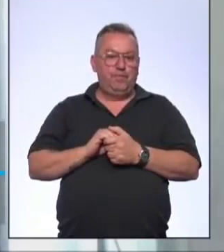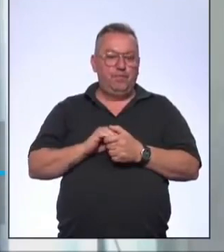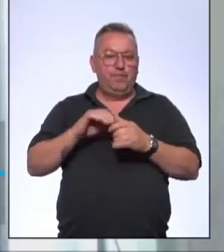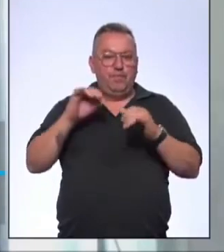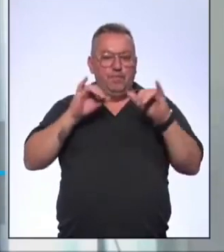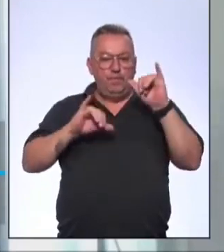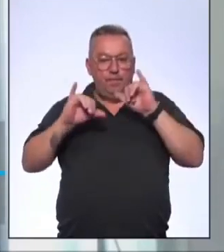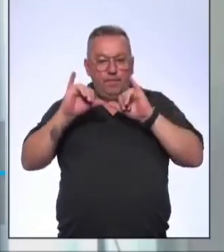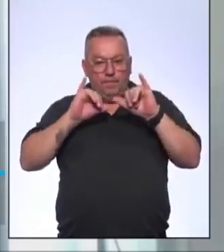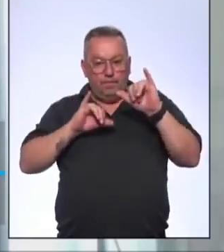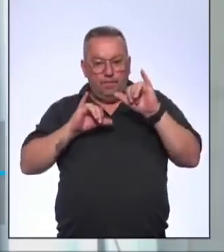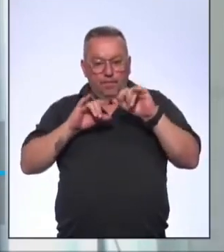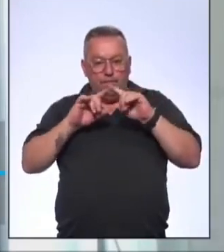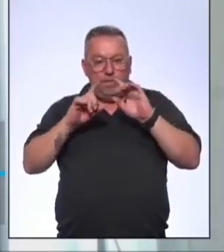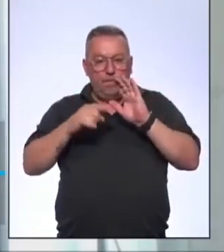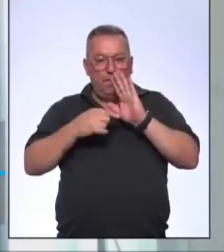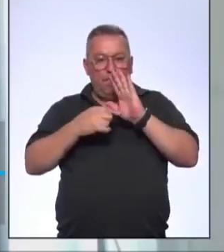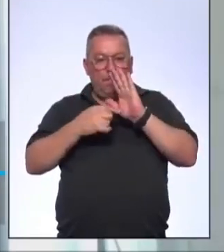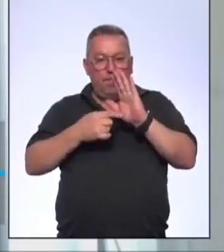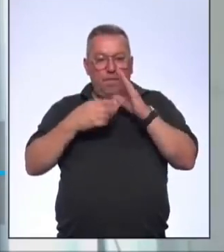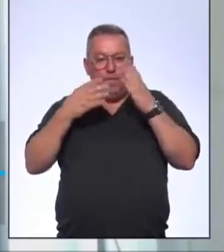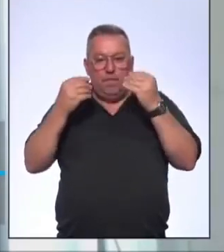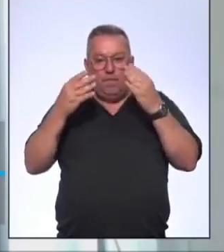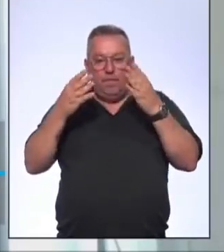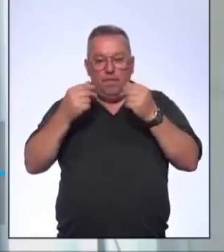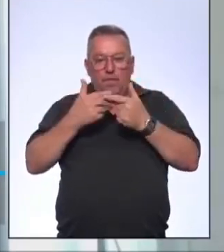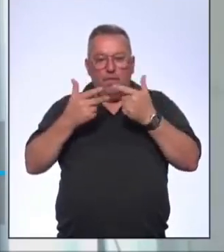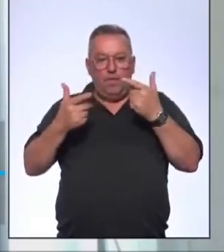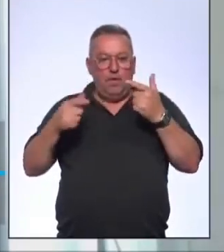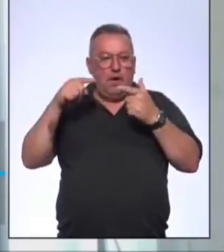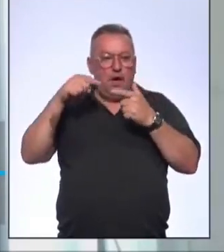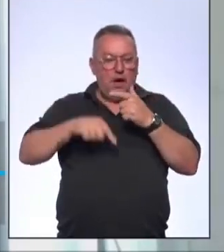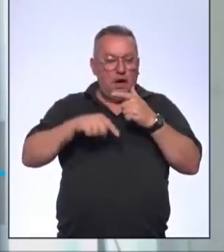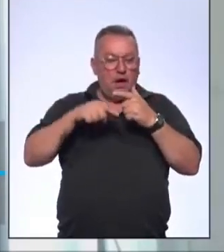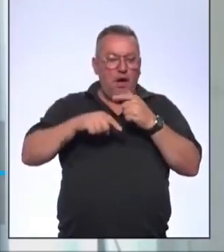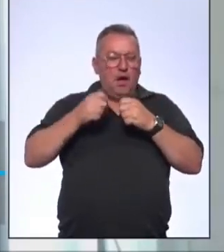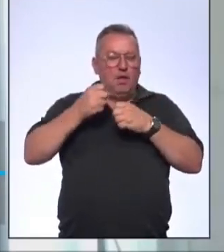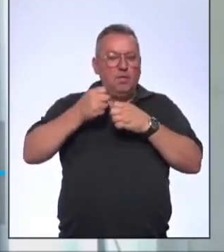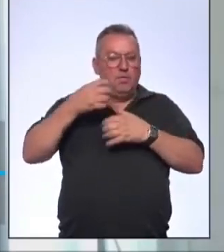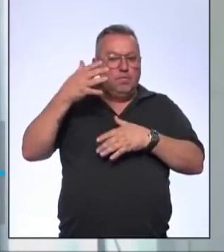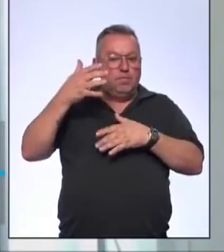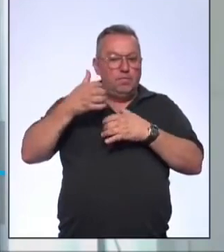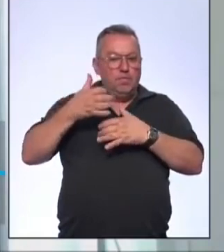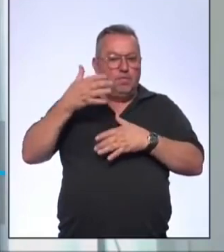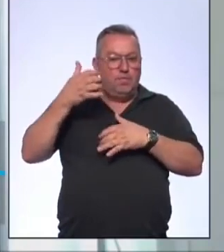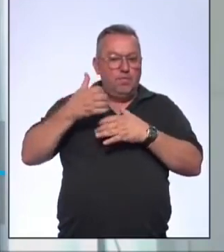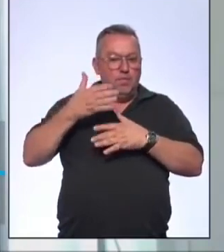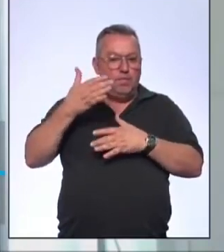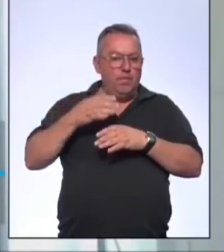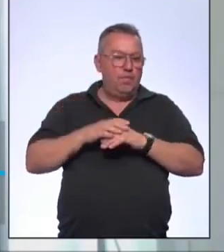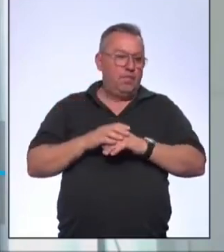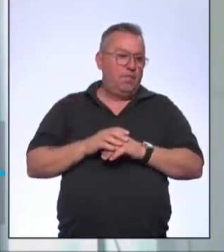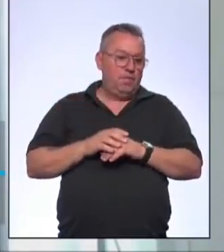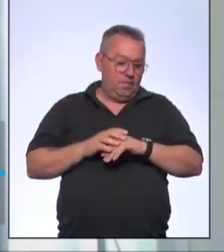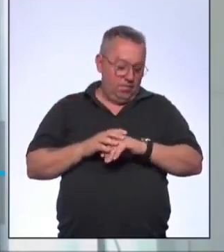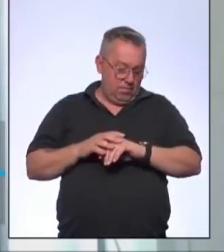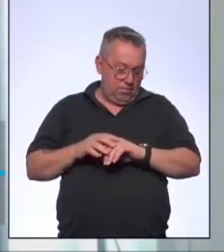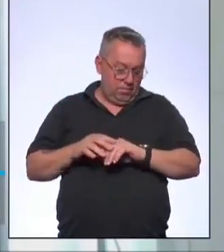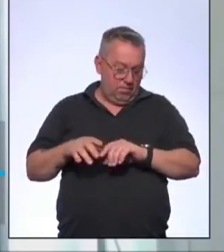Química, professor, apareceu com bastante evidência aqui no chat. O Giovanni também,